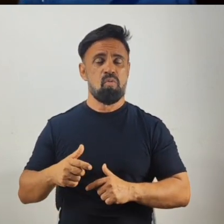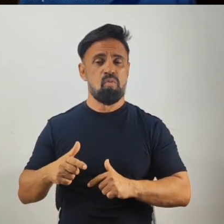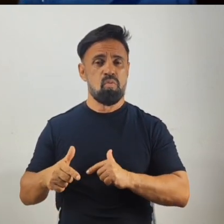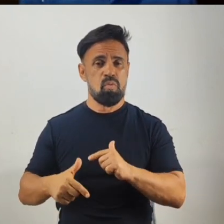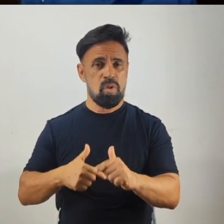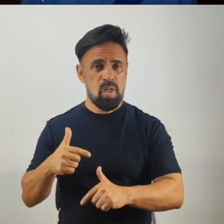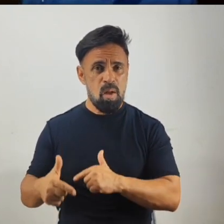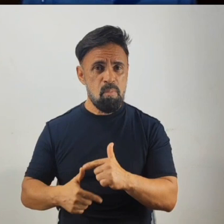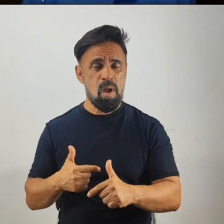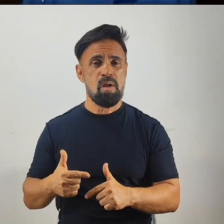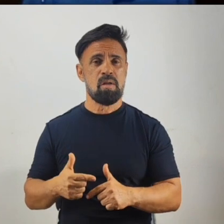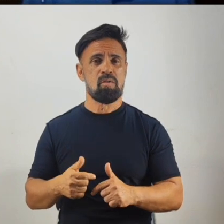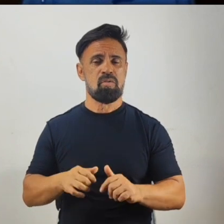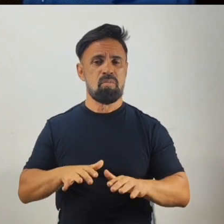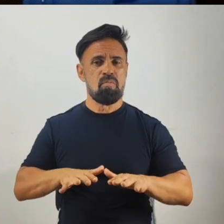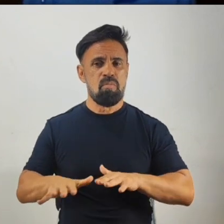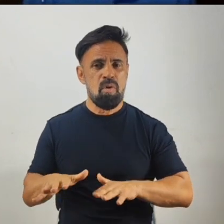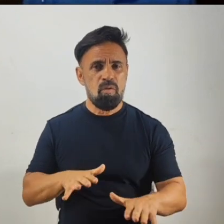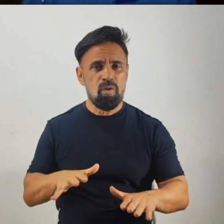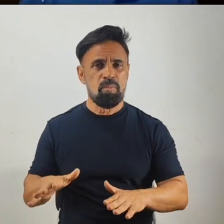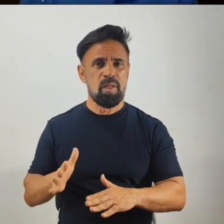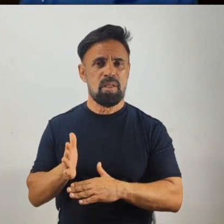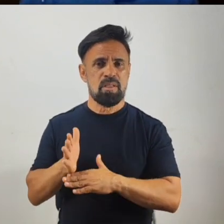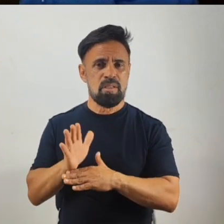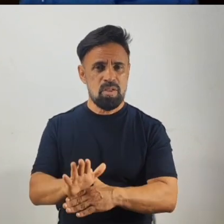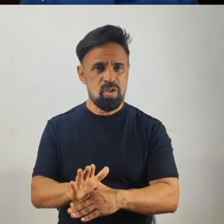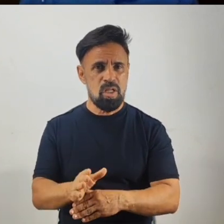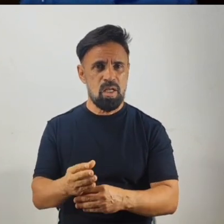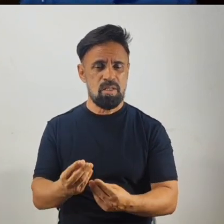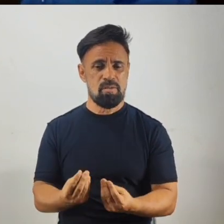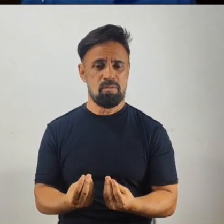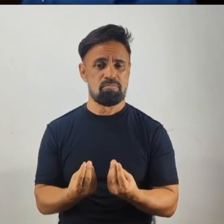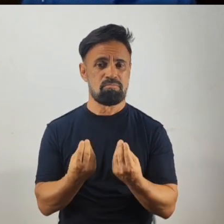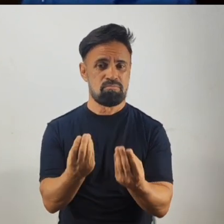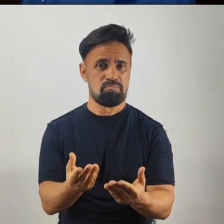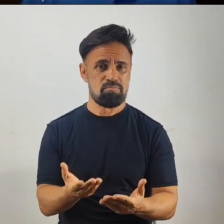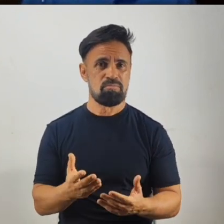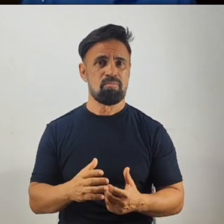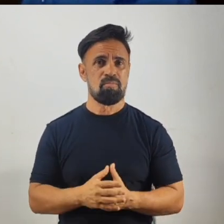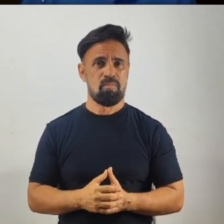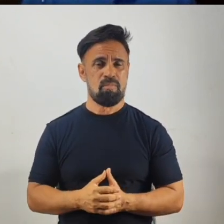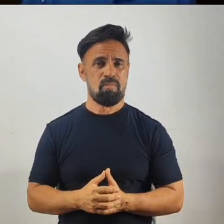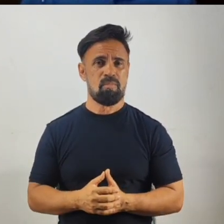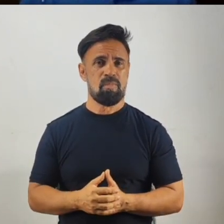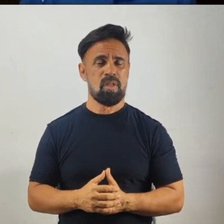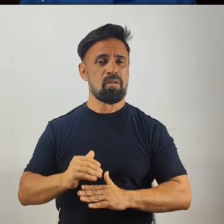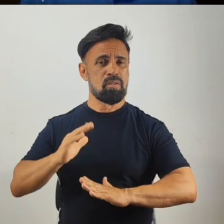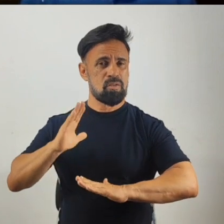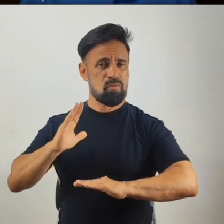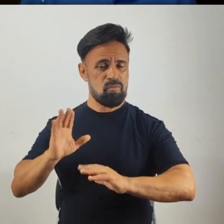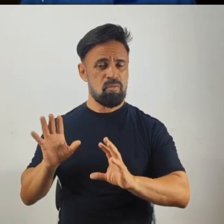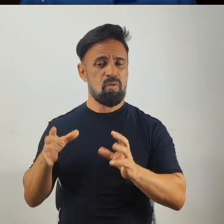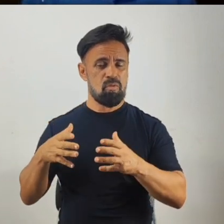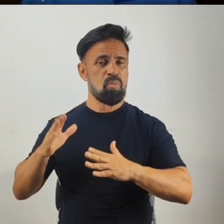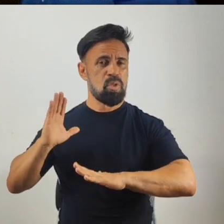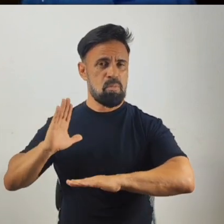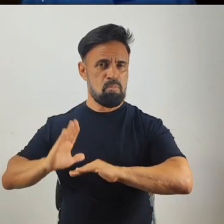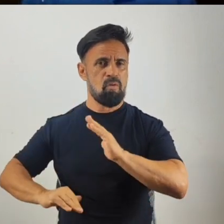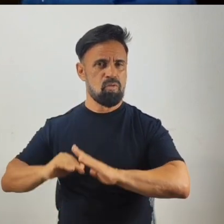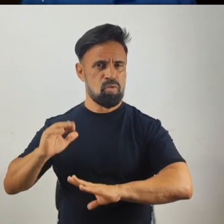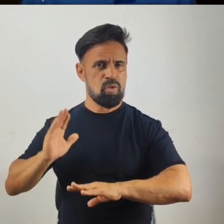fazendo com que o serviço de saúde ele se movimente, com que a assistência ela seja prestada, falamos dos